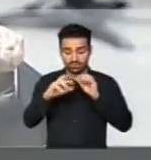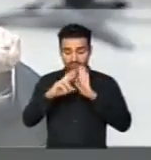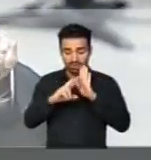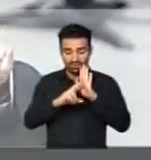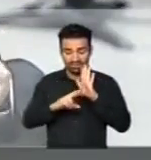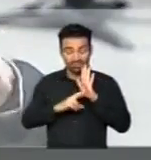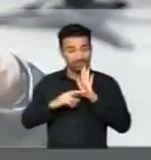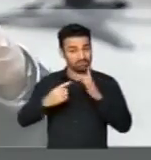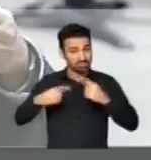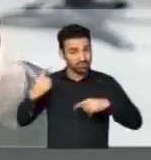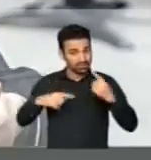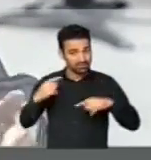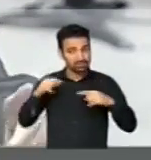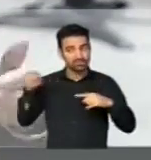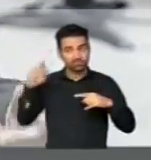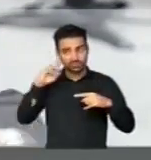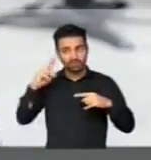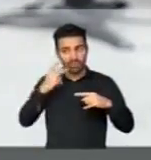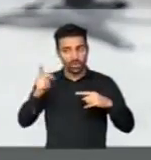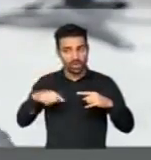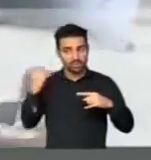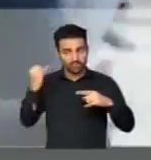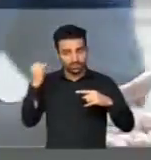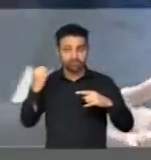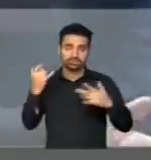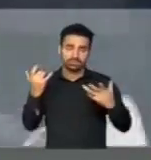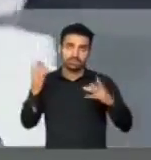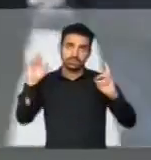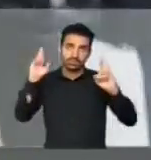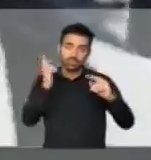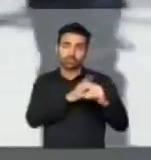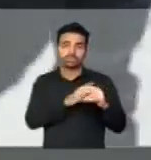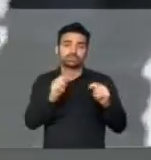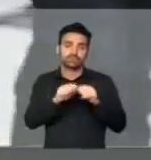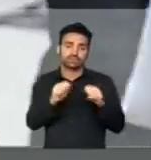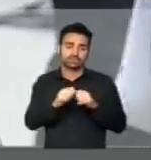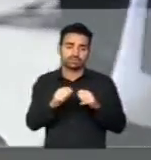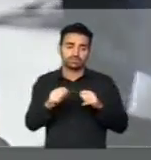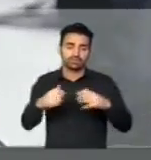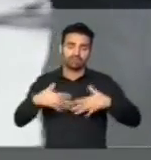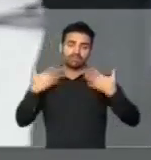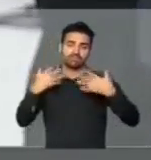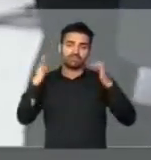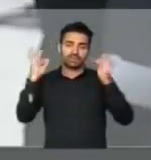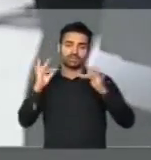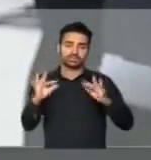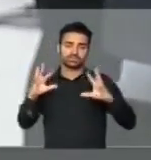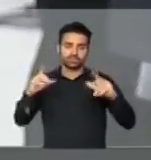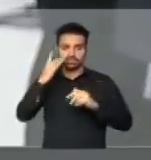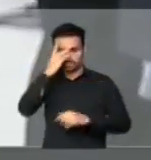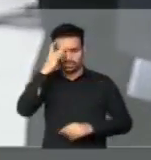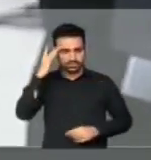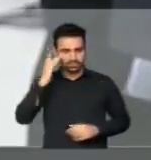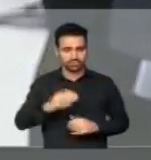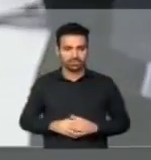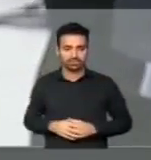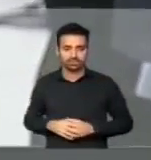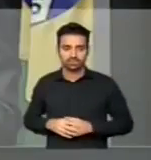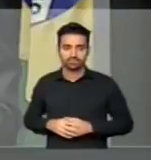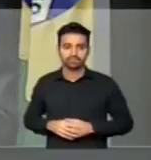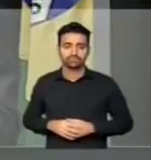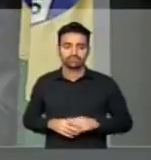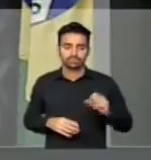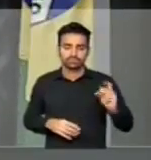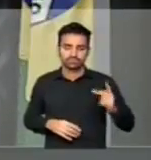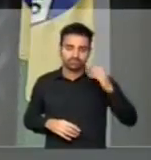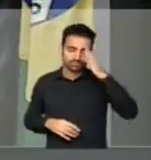como essencial, ele venha a ser viabilizado para gáudio de todos nós brasileiros. Obrigado, agradeço a Vossa Excelência,